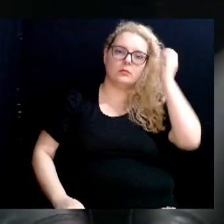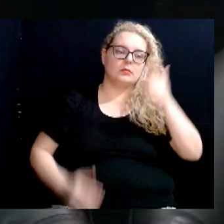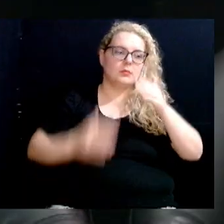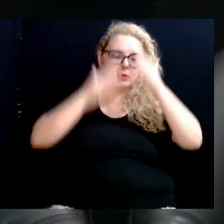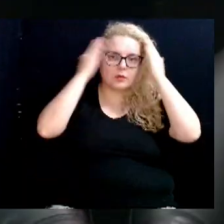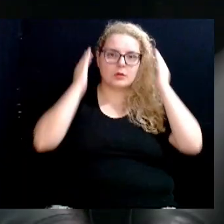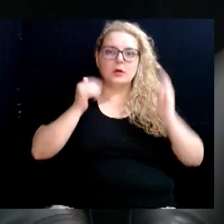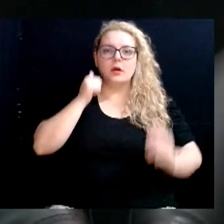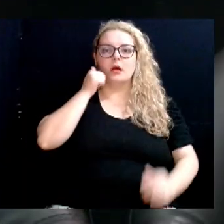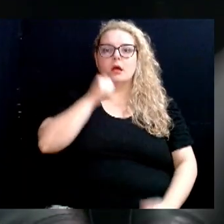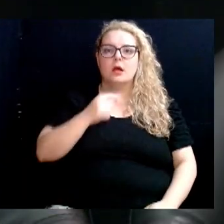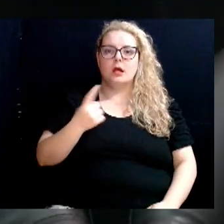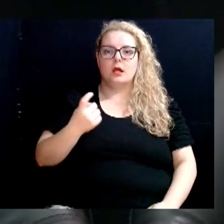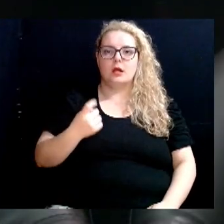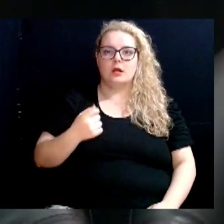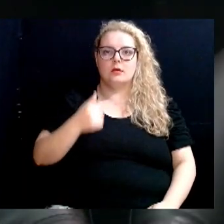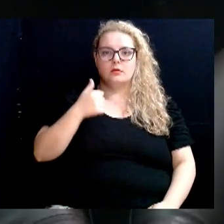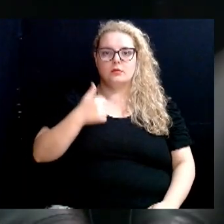no meio,